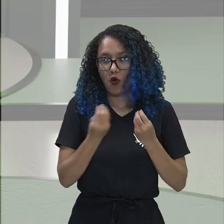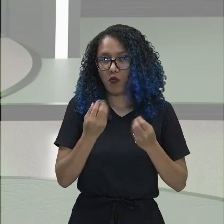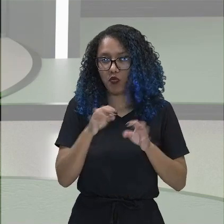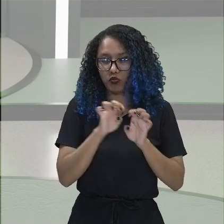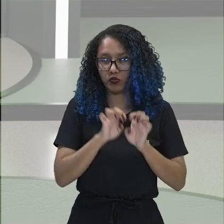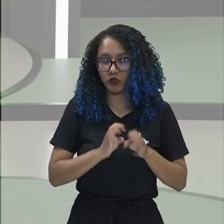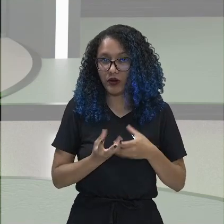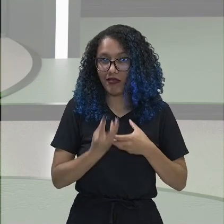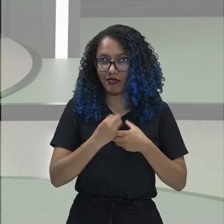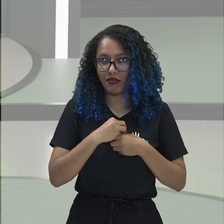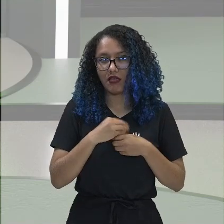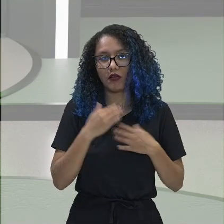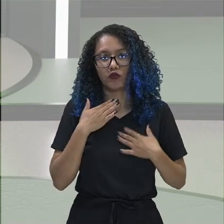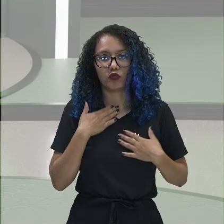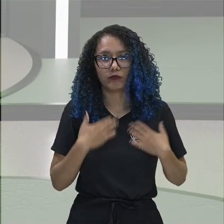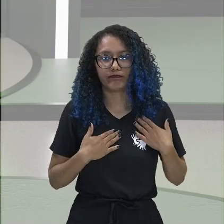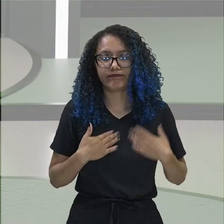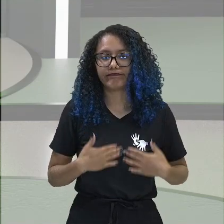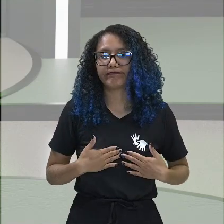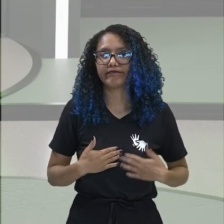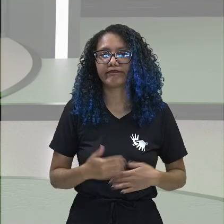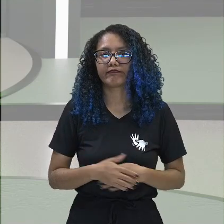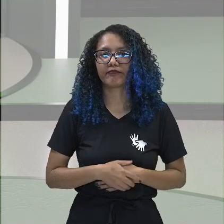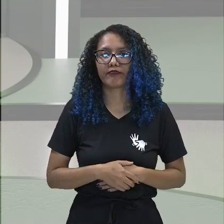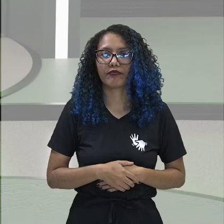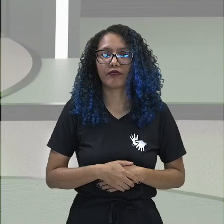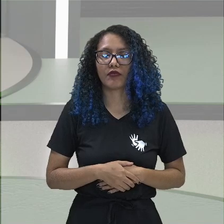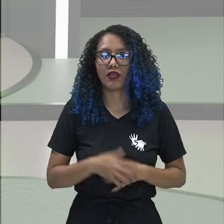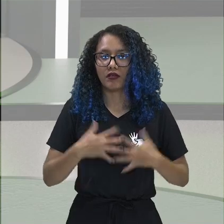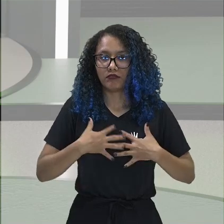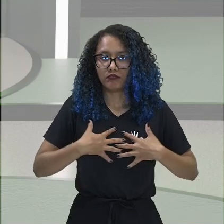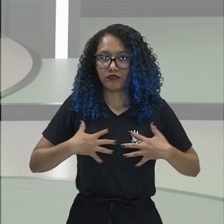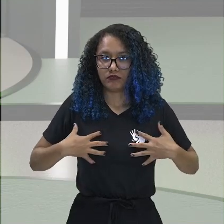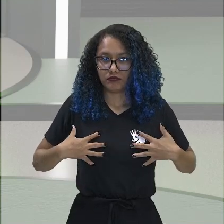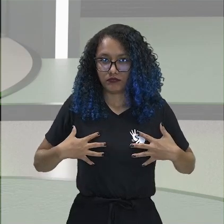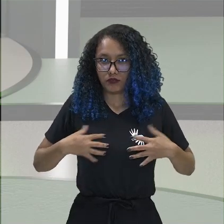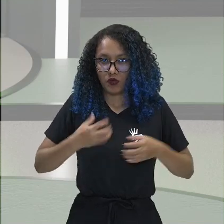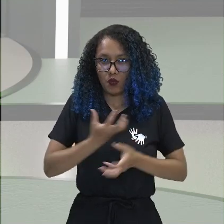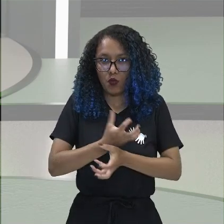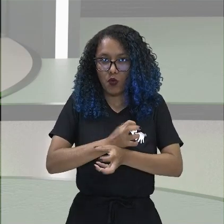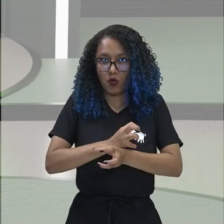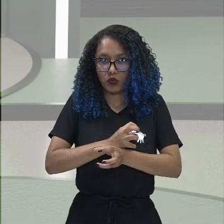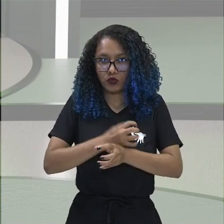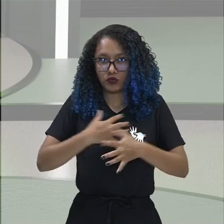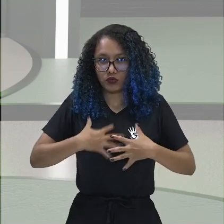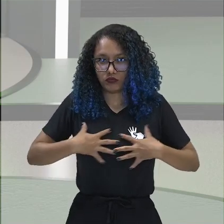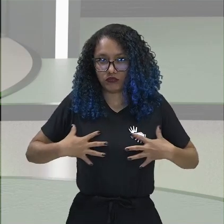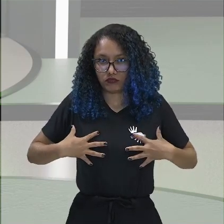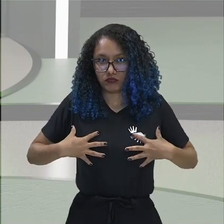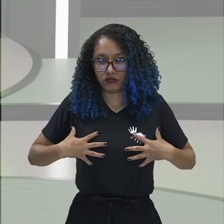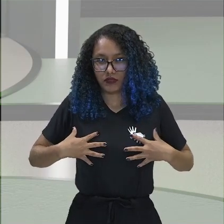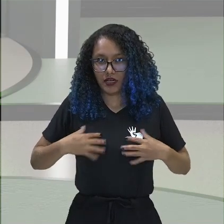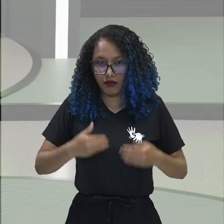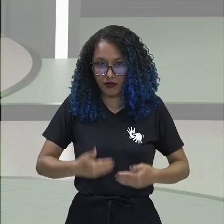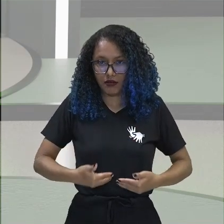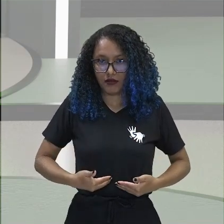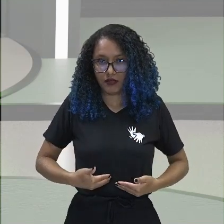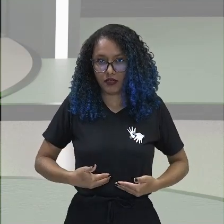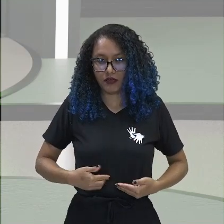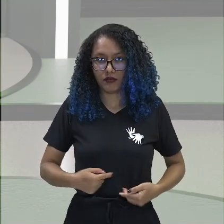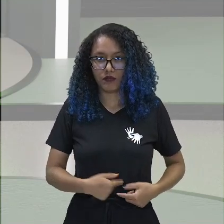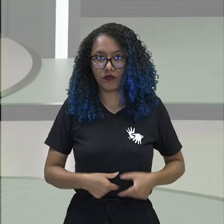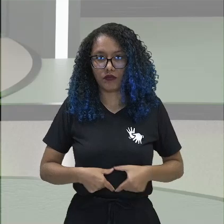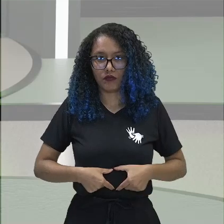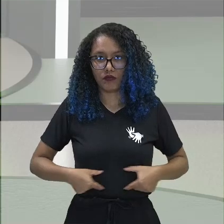tá? E aí nós vamos começar a apresentar aí a caixa torácica e o diafragma lá embaixo, tá aqui, ó, ele,